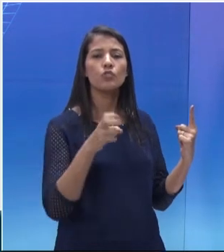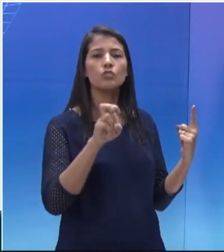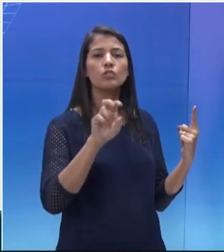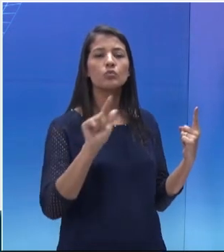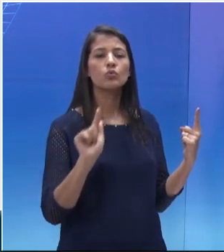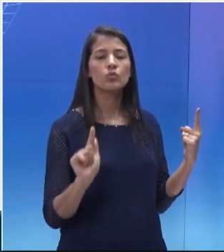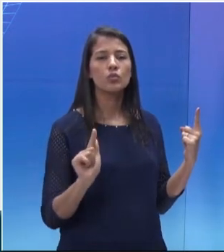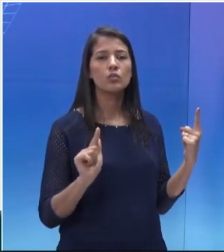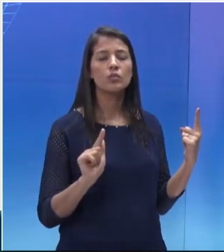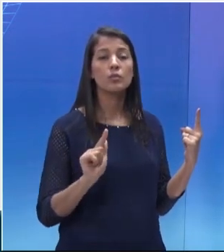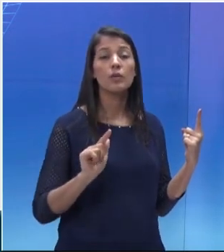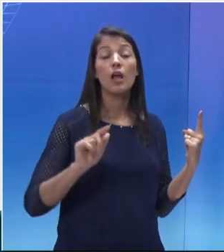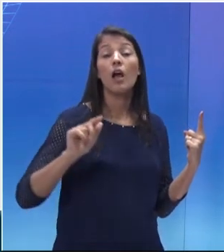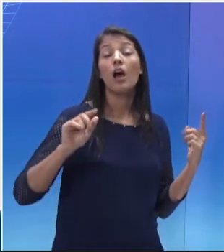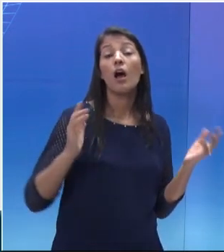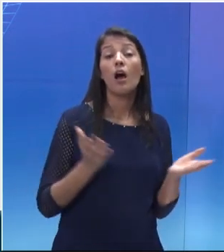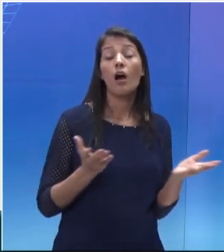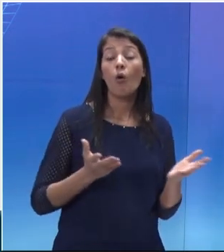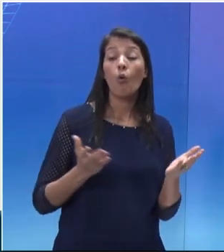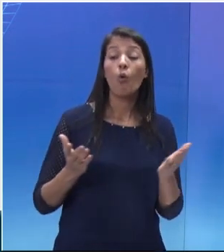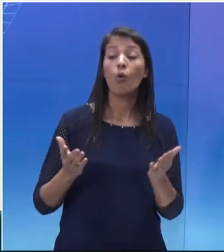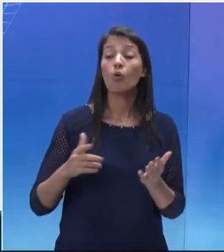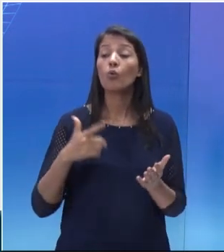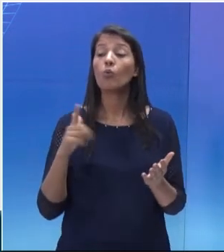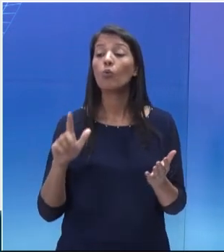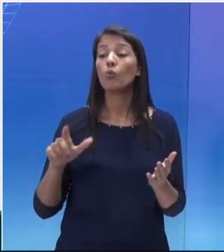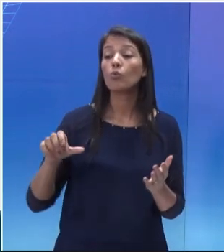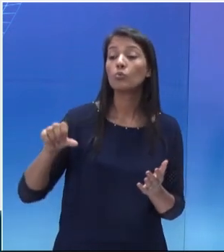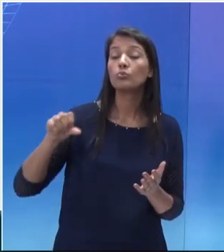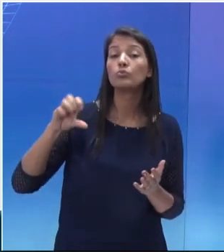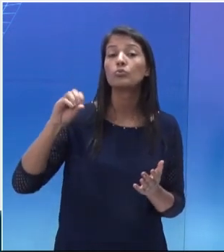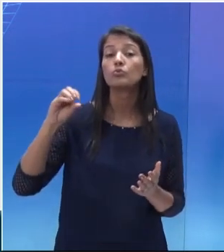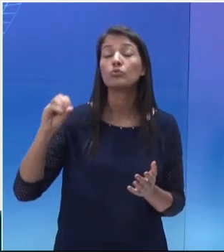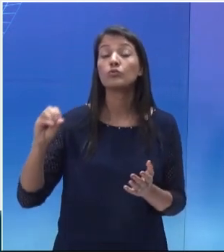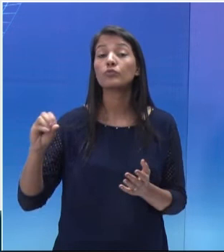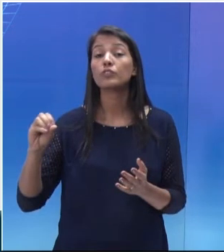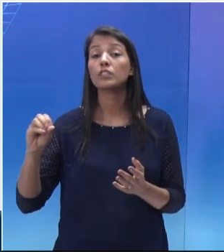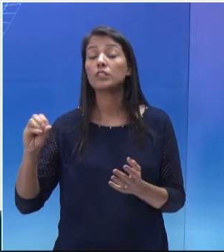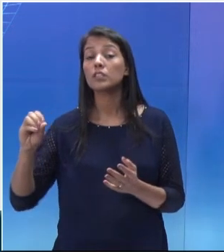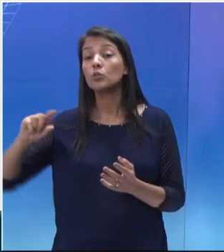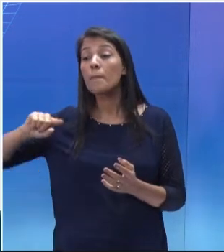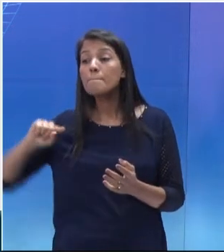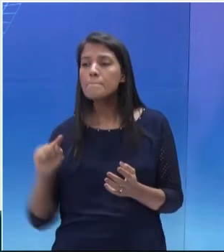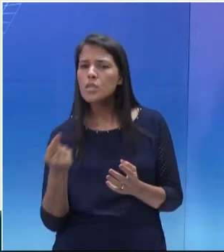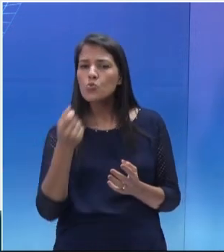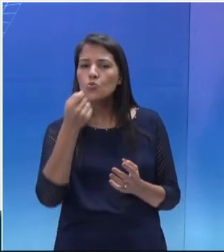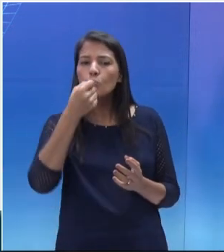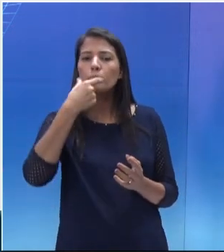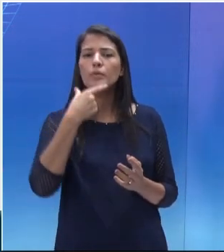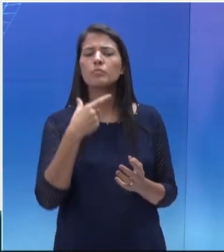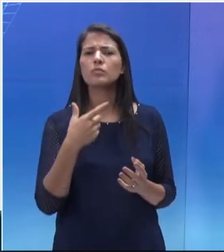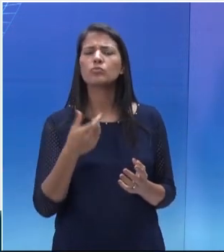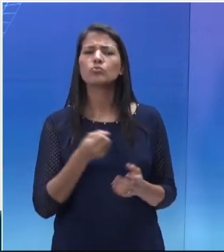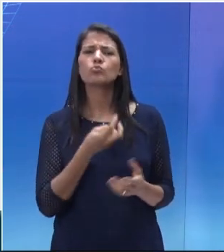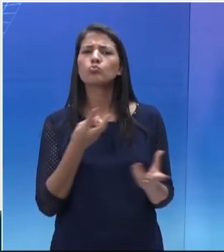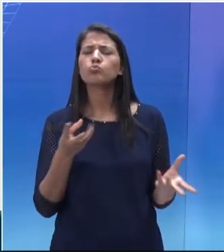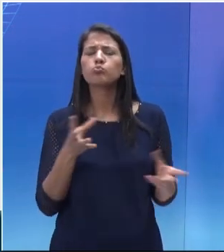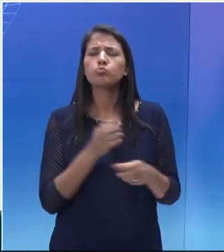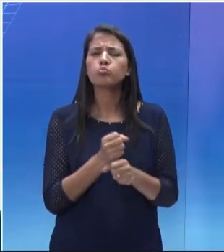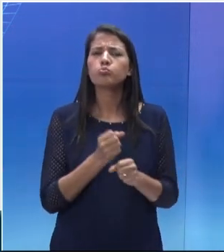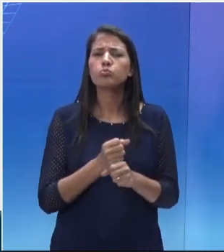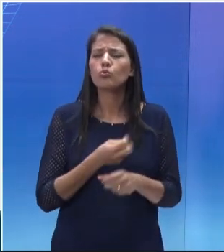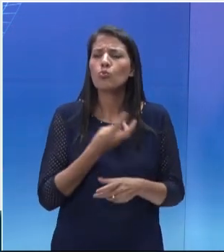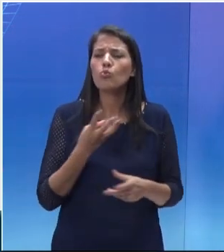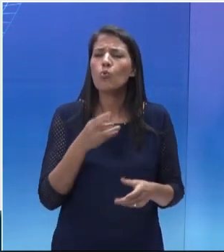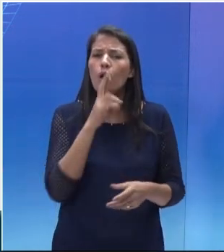acetilsalicílico. Então, 900 mil comprimidos vai ter quanto desse ácido? Uma regrinha de 3 simples, multiplicando o CI cruzado, x vezes